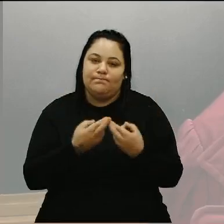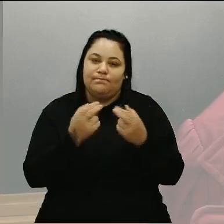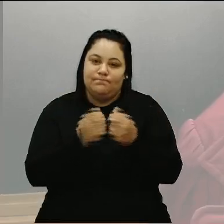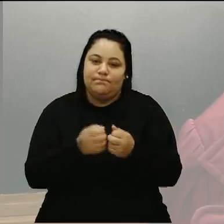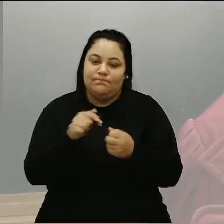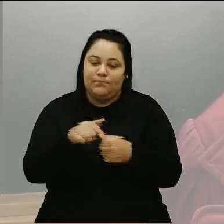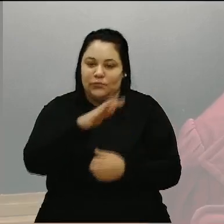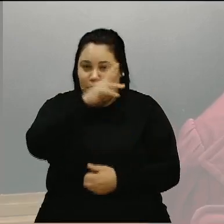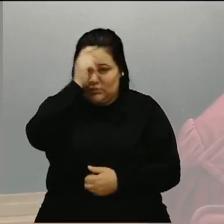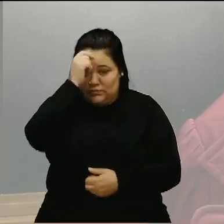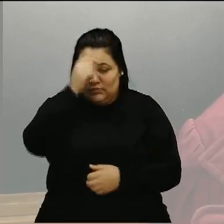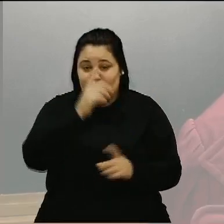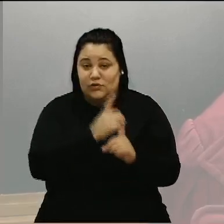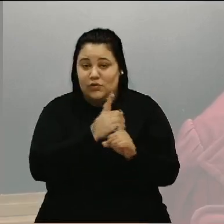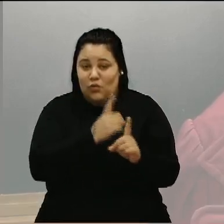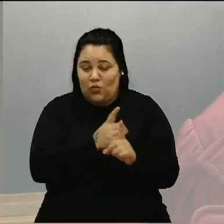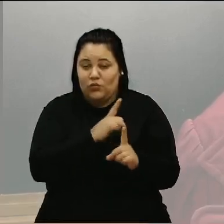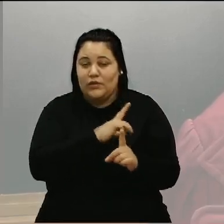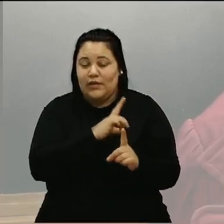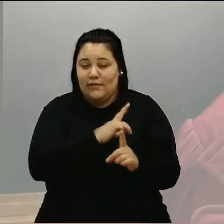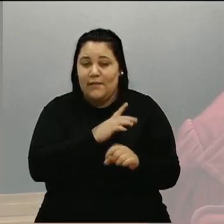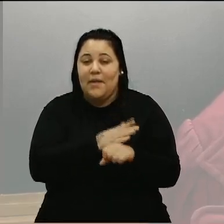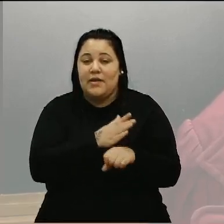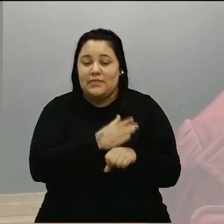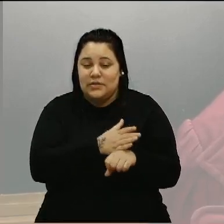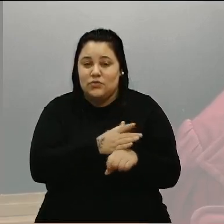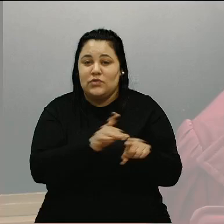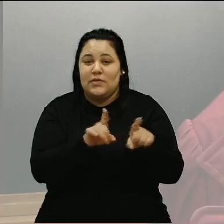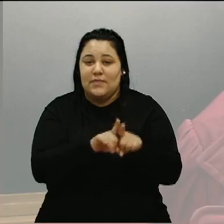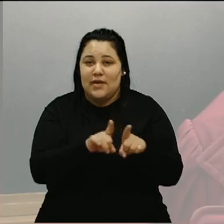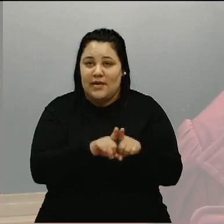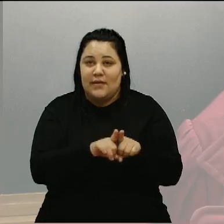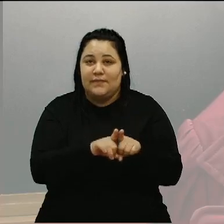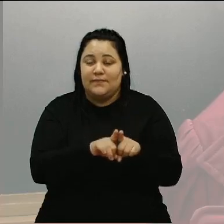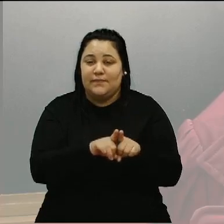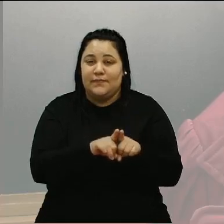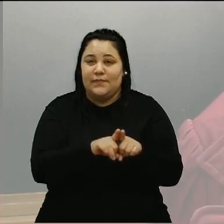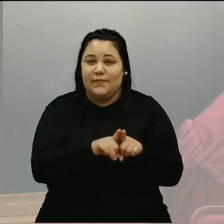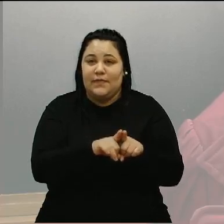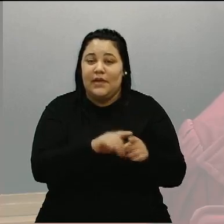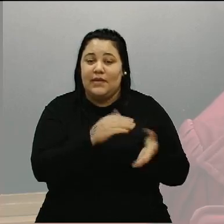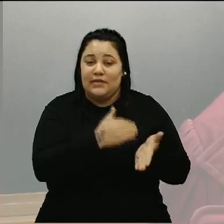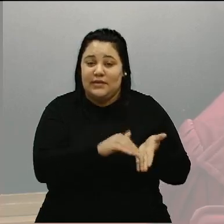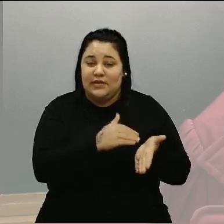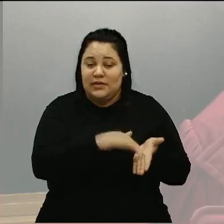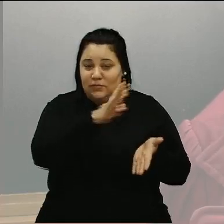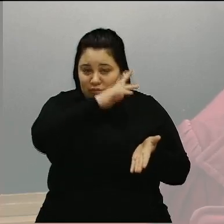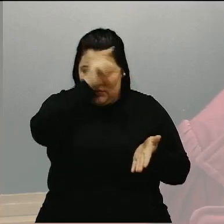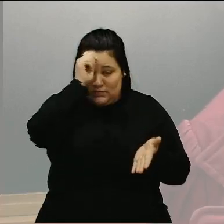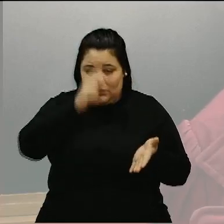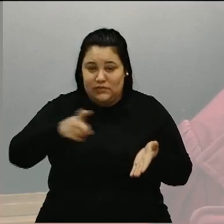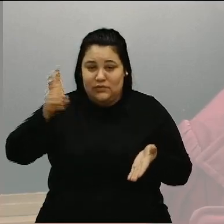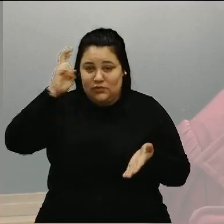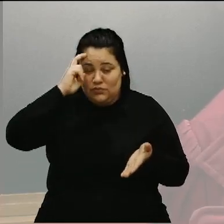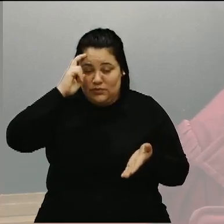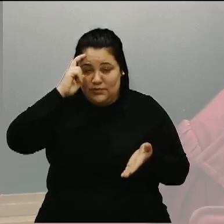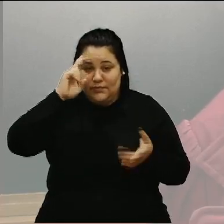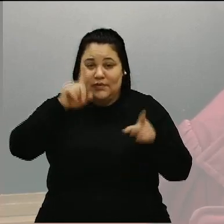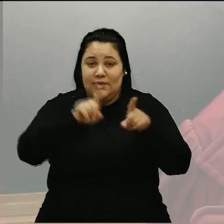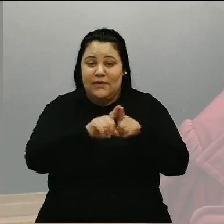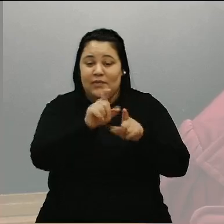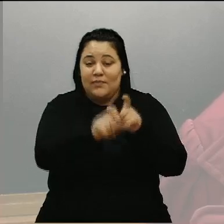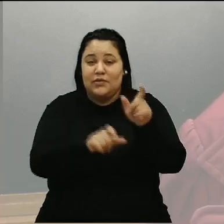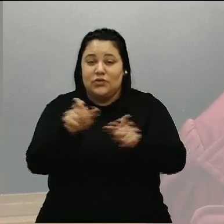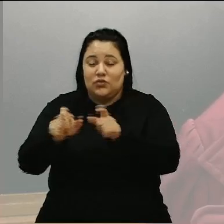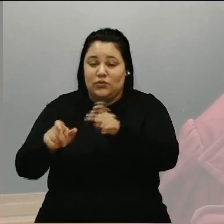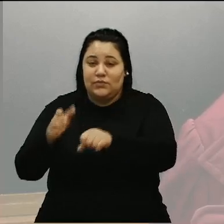Esses encontros contaram com a participação ativa da secretária municipal de cultura, de membros do Conselho